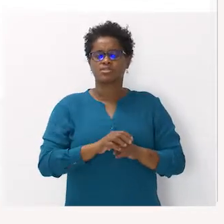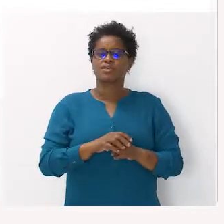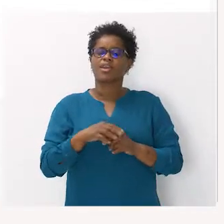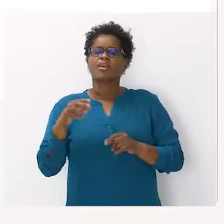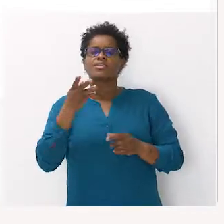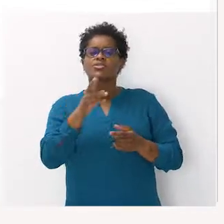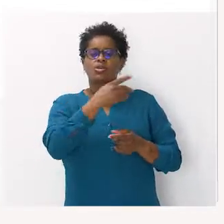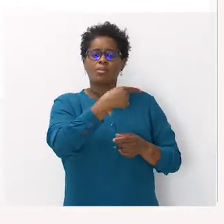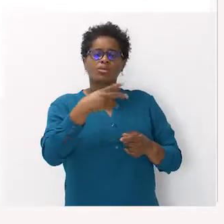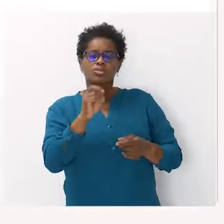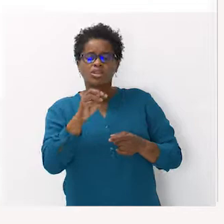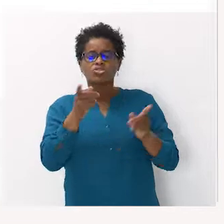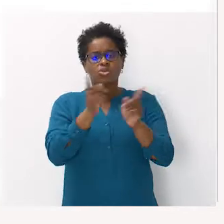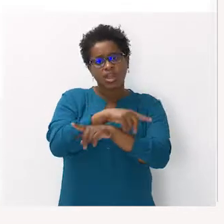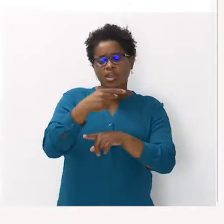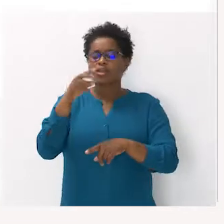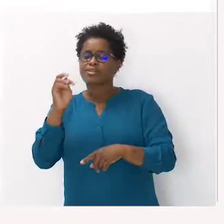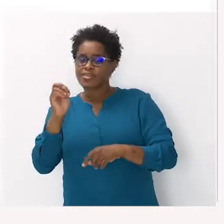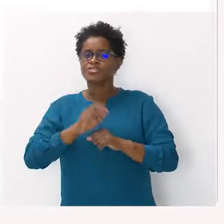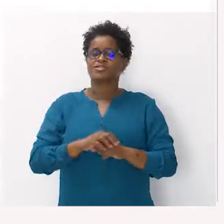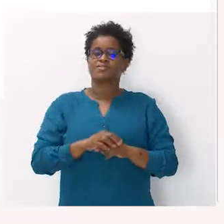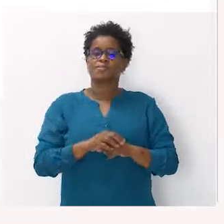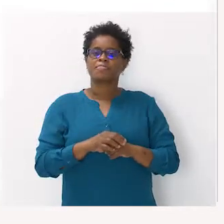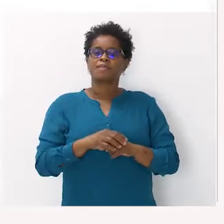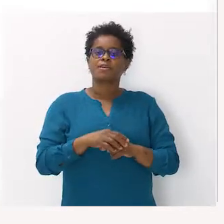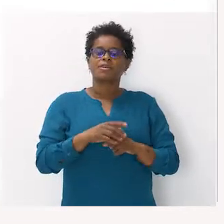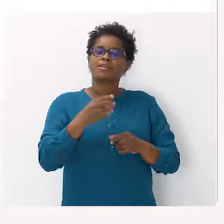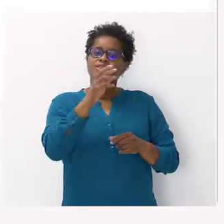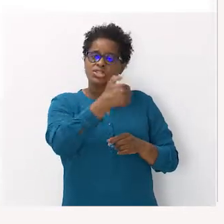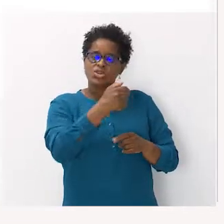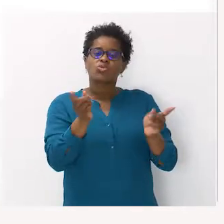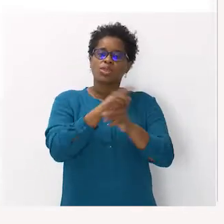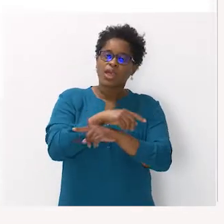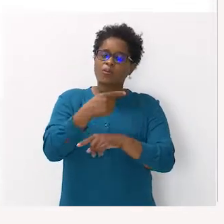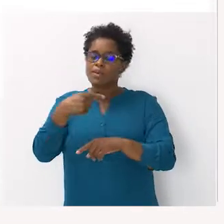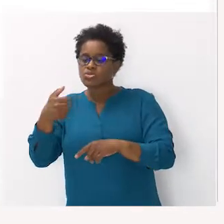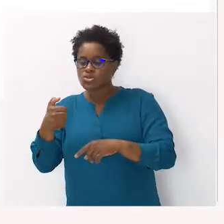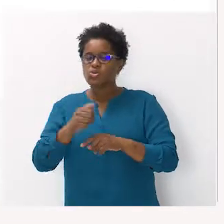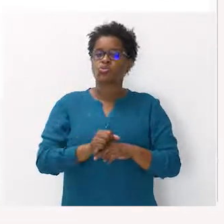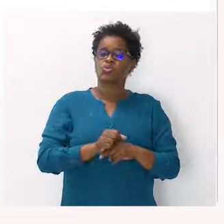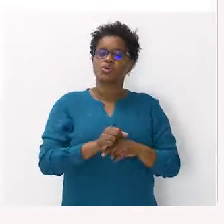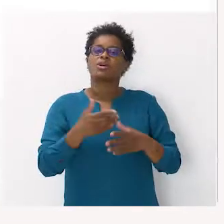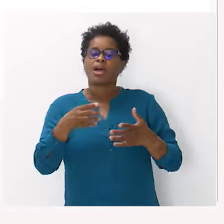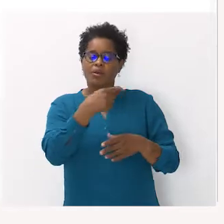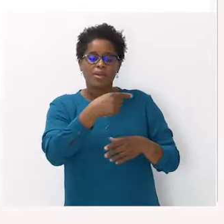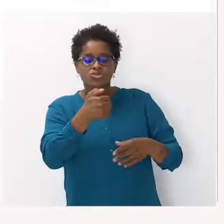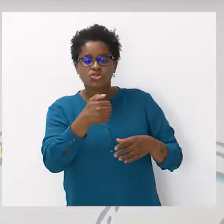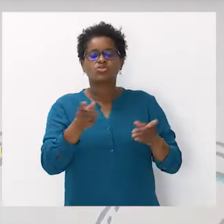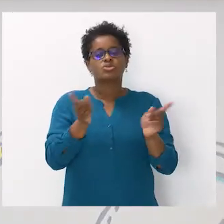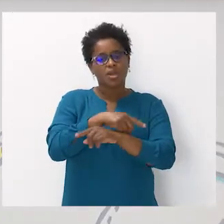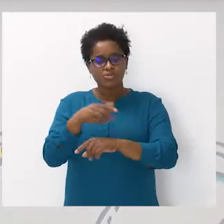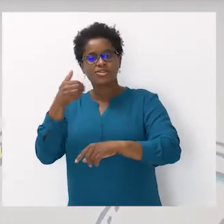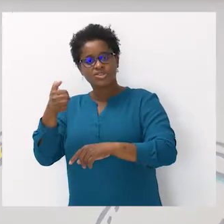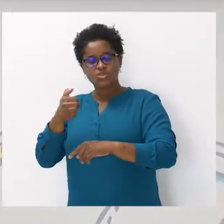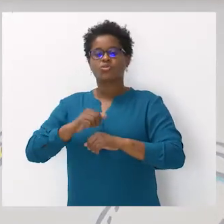3, é 3. Simétrico de 5, menos 5. Simétrico de menos 5 é igual a 5.